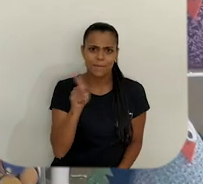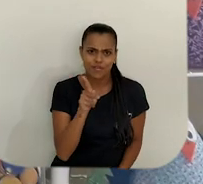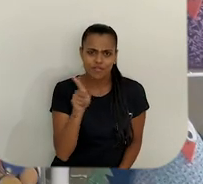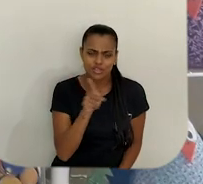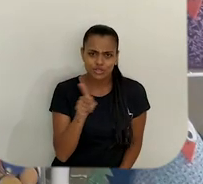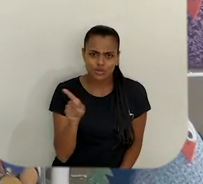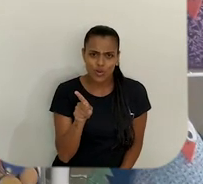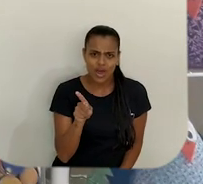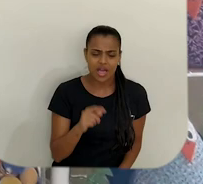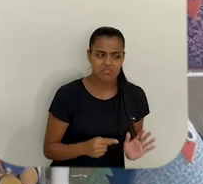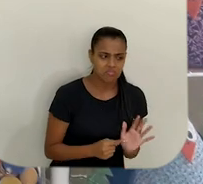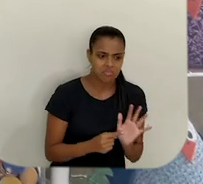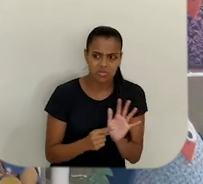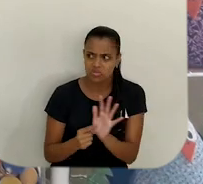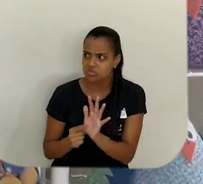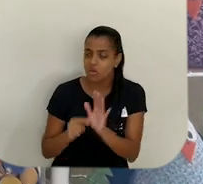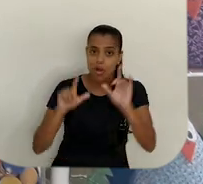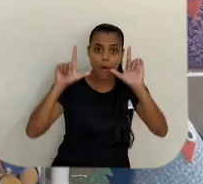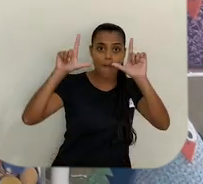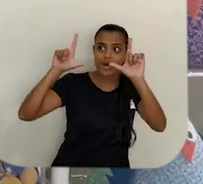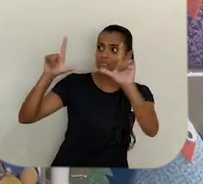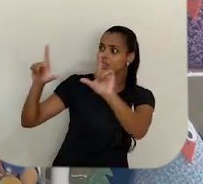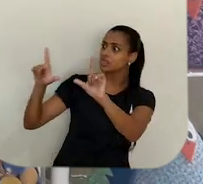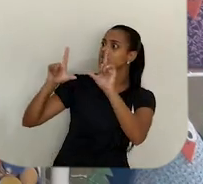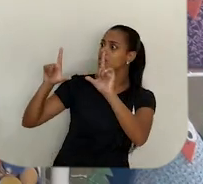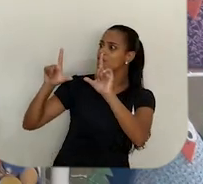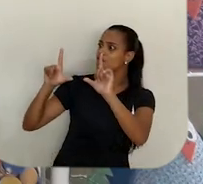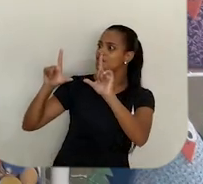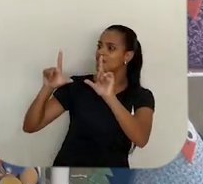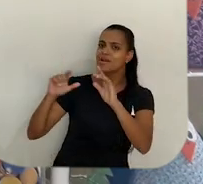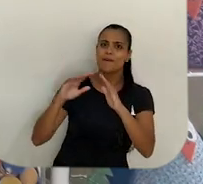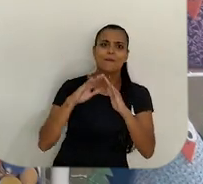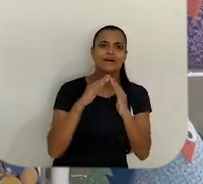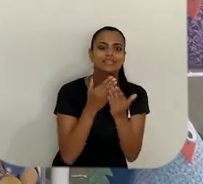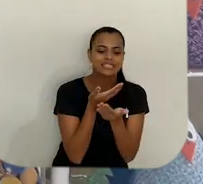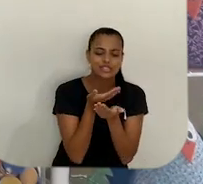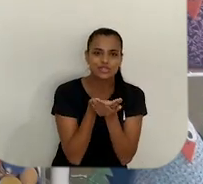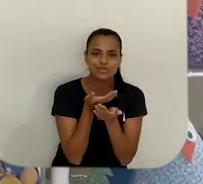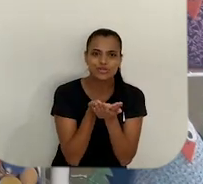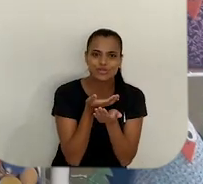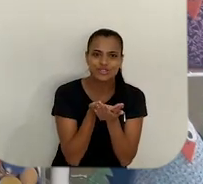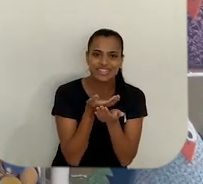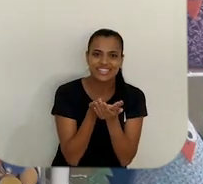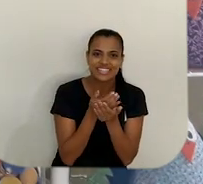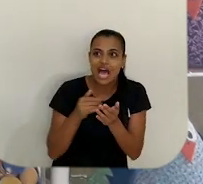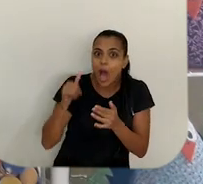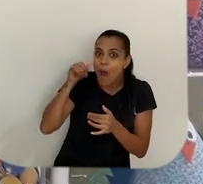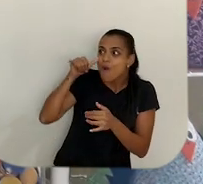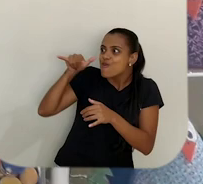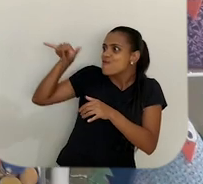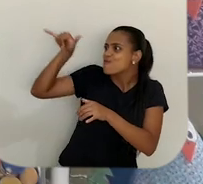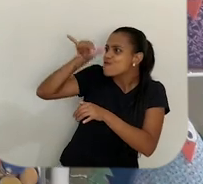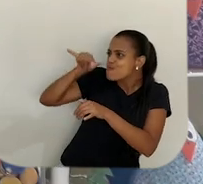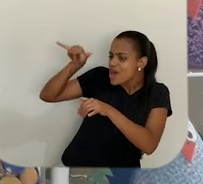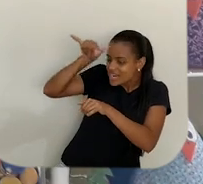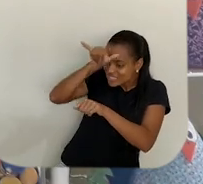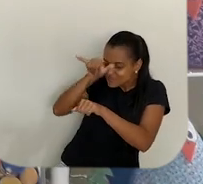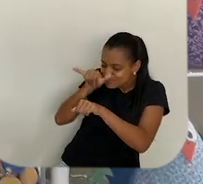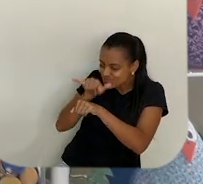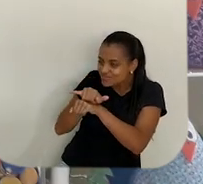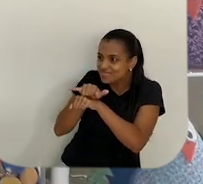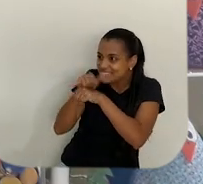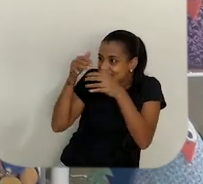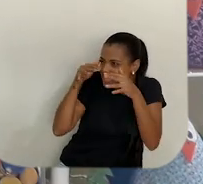hoje a professora levou para sala de aula uma TV um mousse eu estou em sua estante a preferida